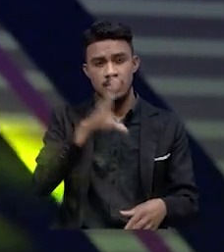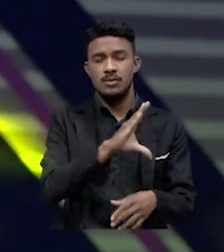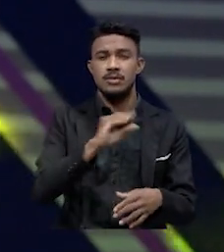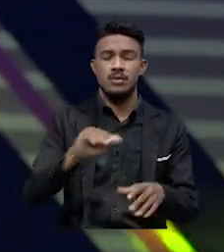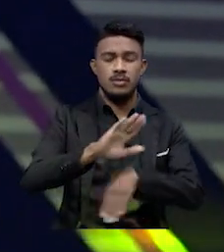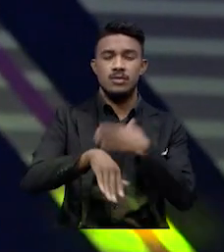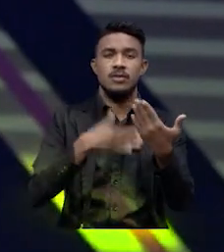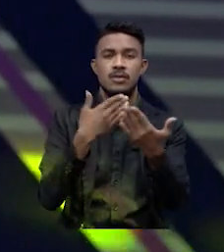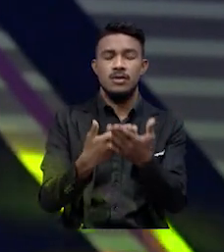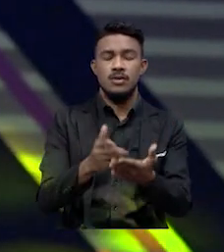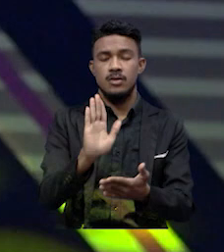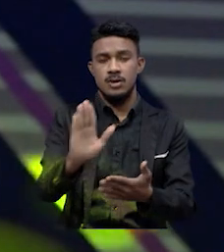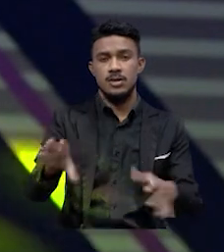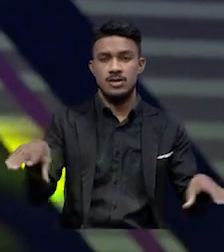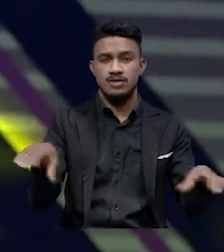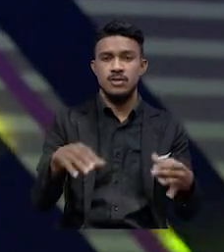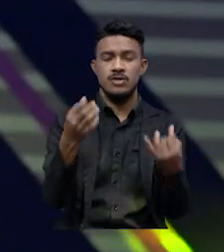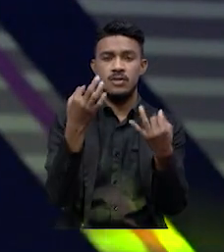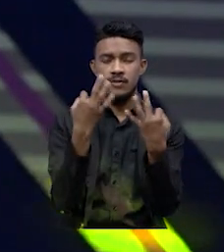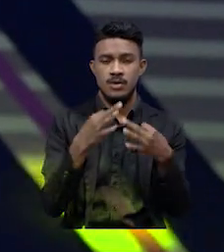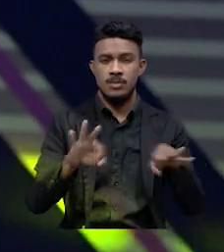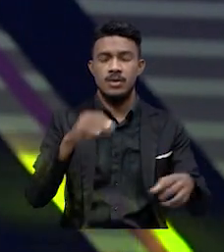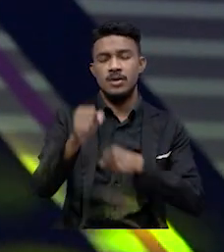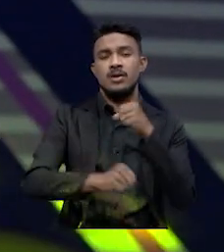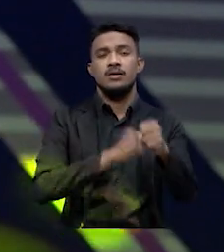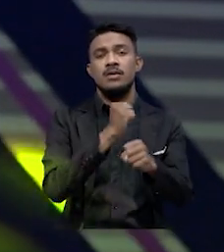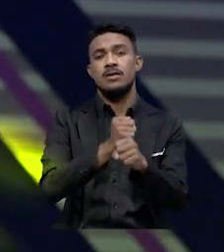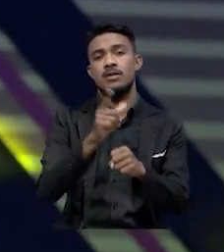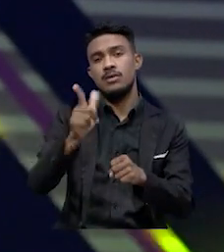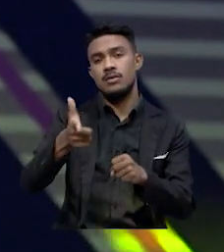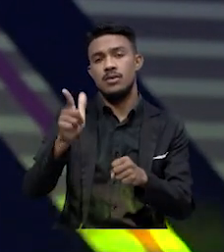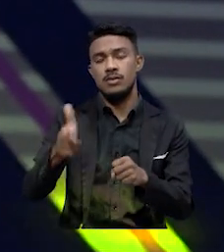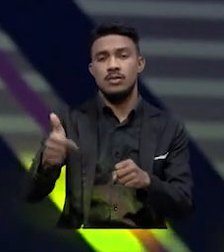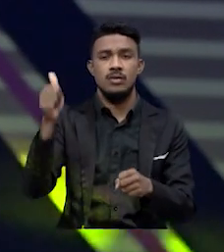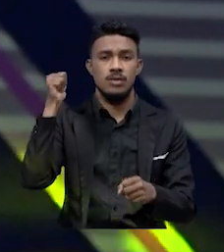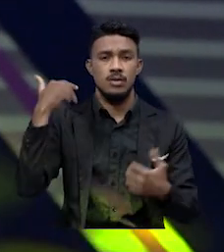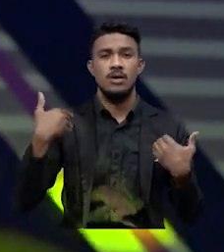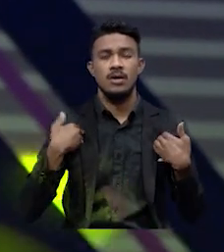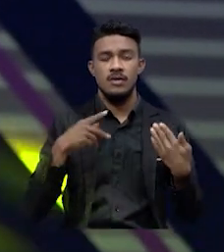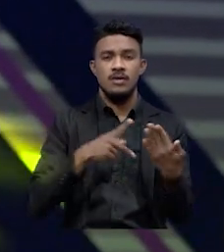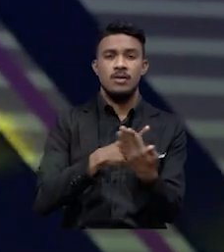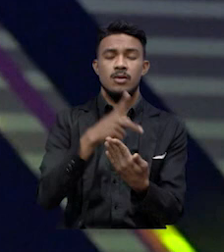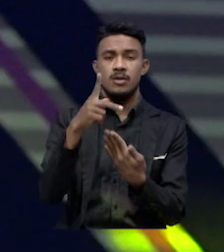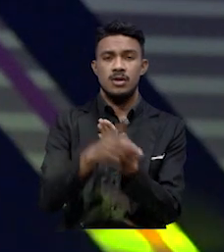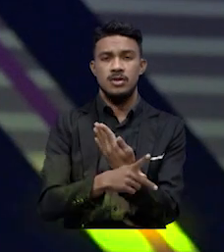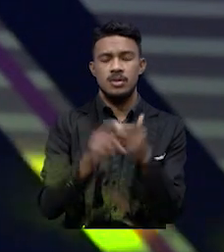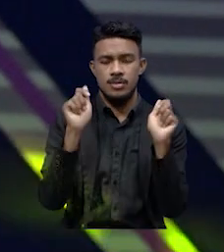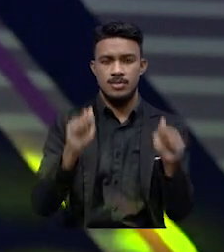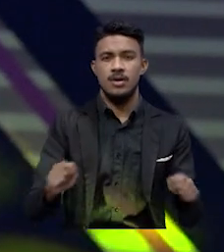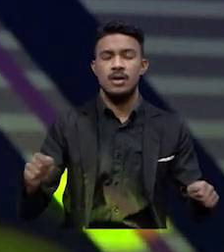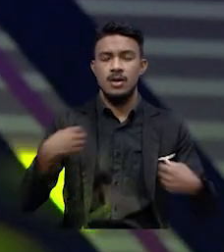cometimento. Finalmente, tem a rua no Leutia e progressos para instalação